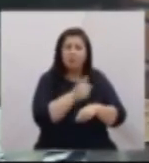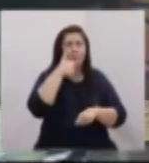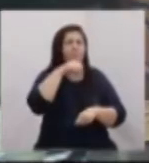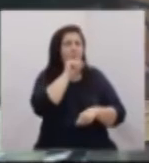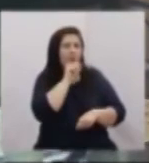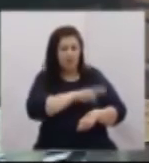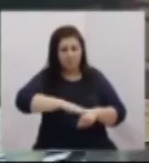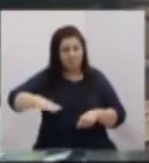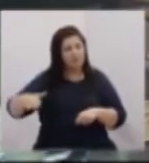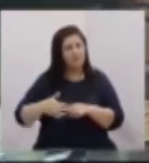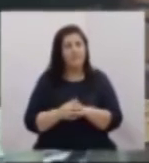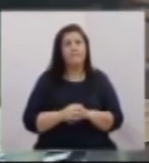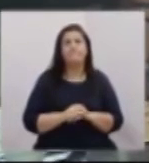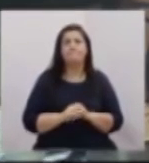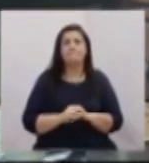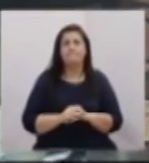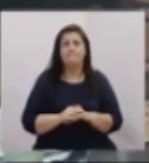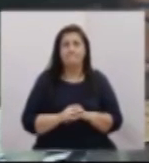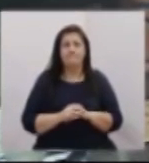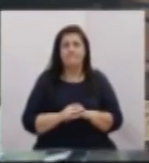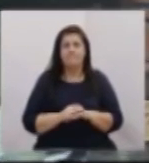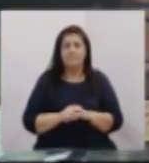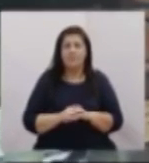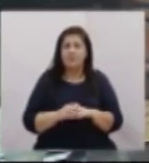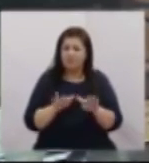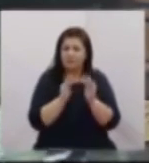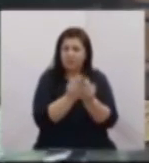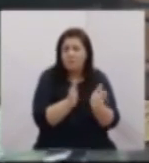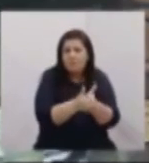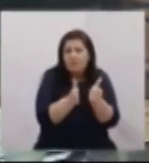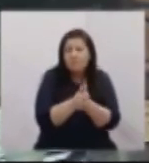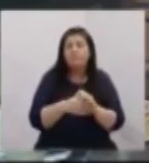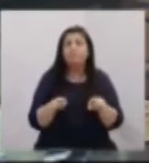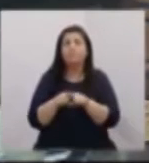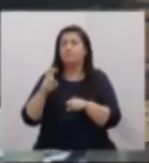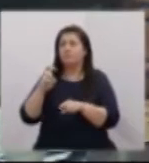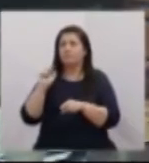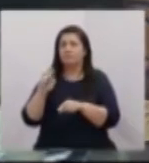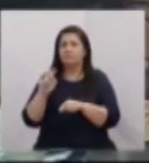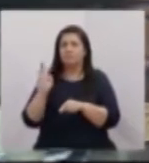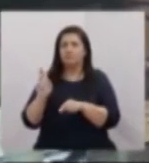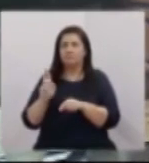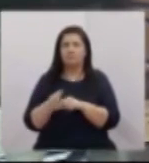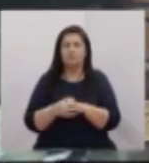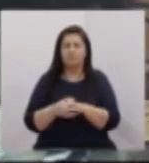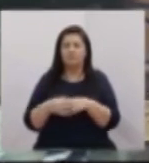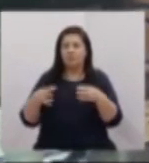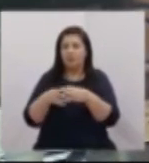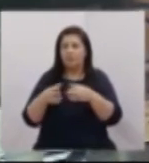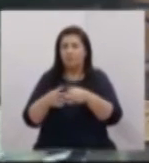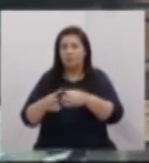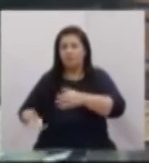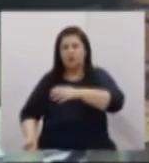as crianças, sobretudo aquelas de menor poder aquisitivo, e 5 mil reais também que nós destinamos aí à equipe do rugby da